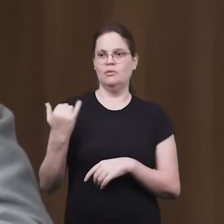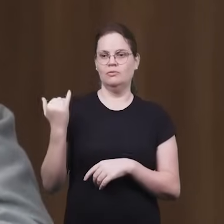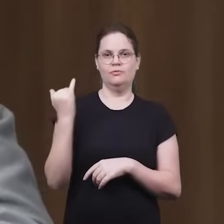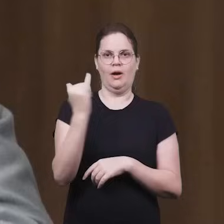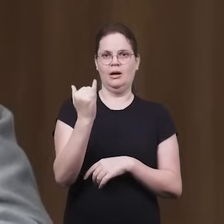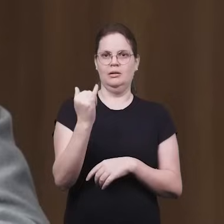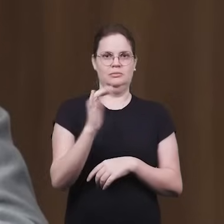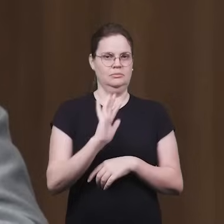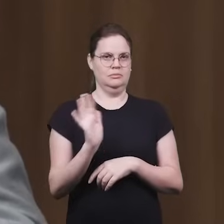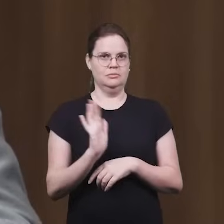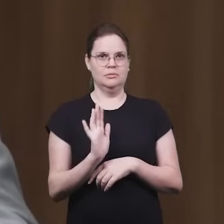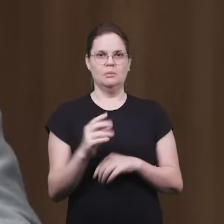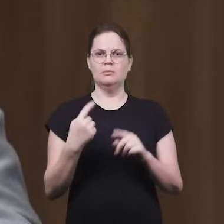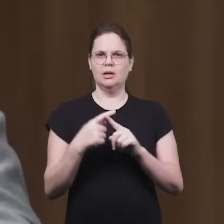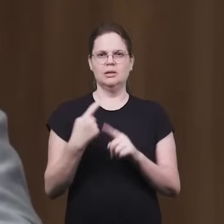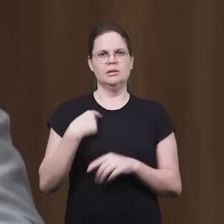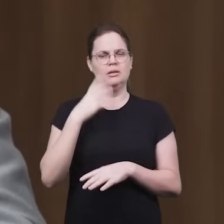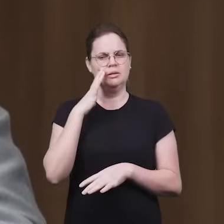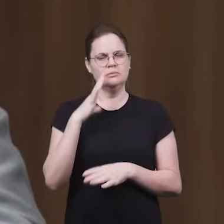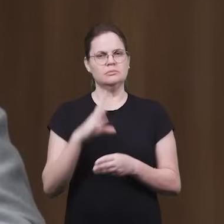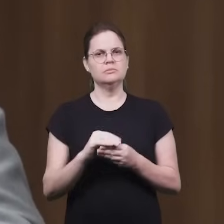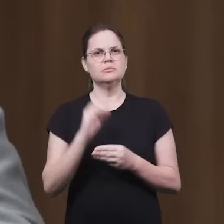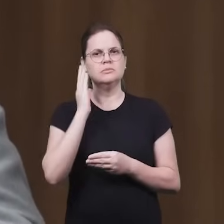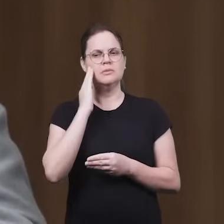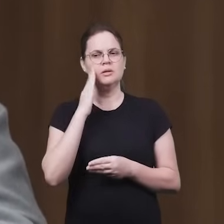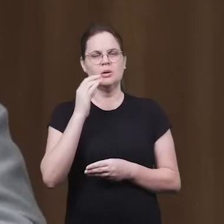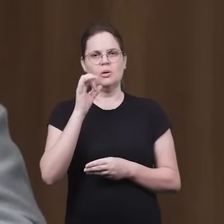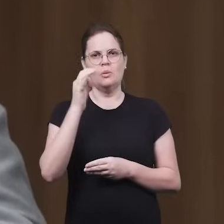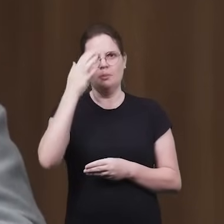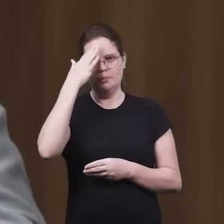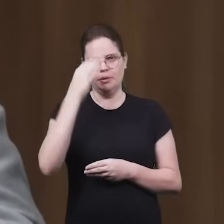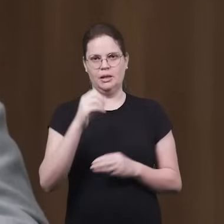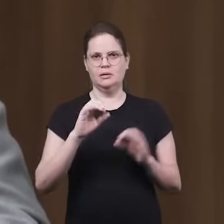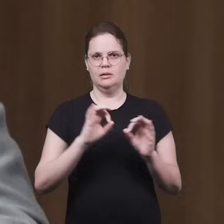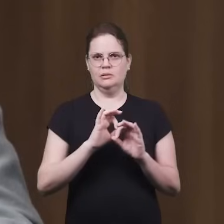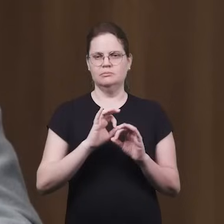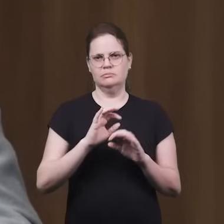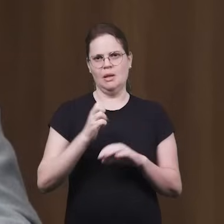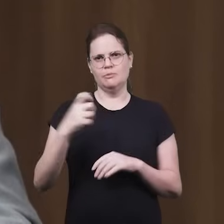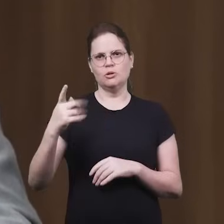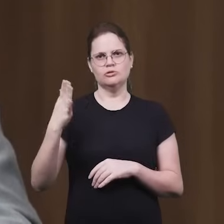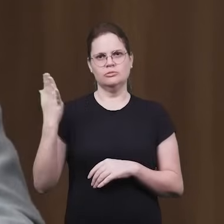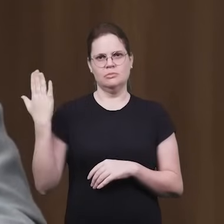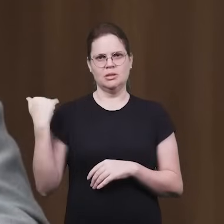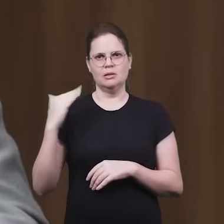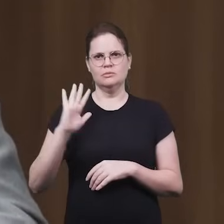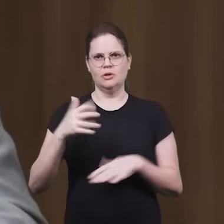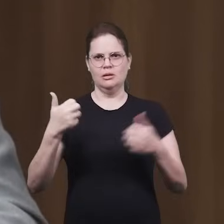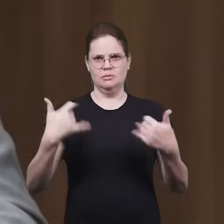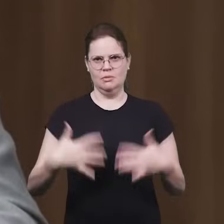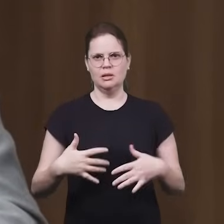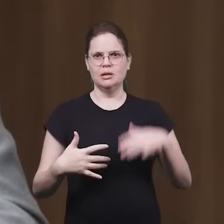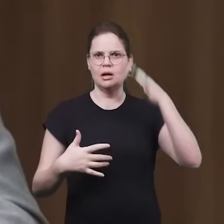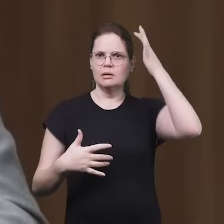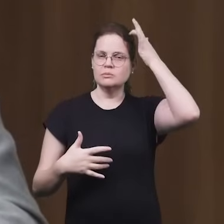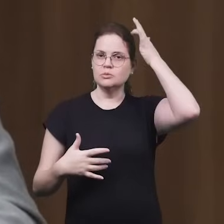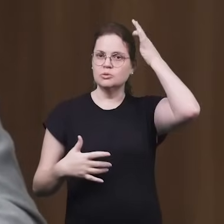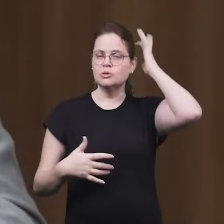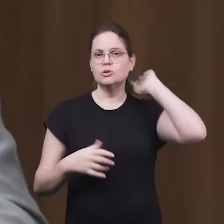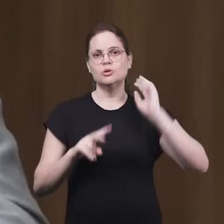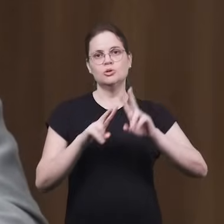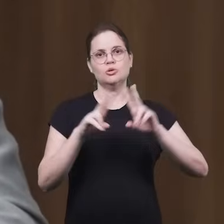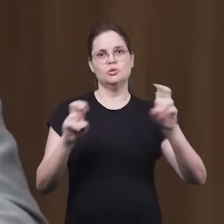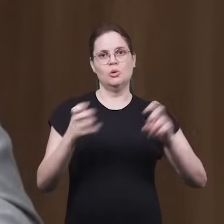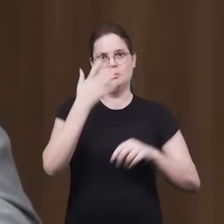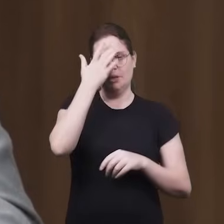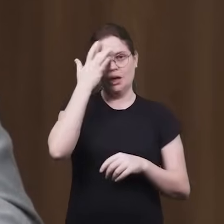para isso. Entender, compreender, consultar o Senhor e tal. No programa anterior, nós falamos muito mais em relação ao receptor, ao